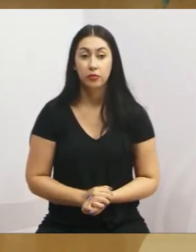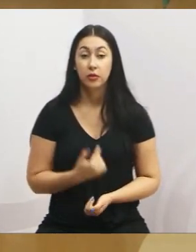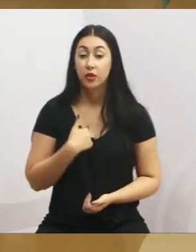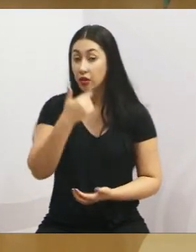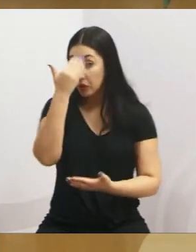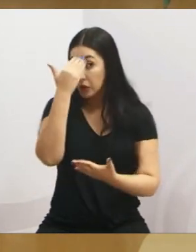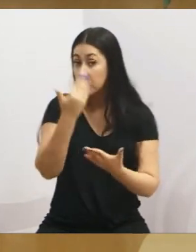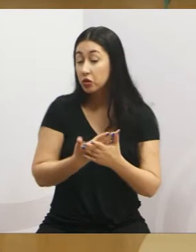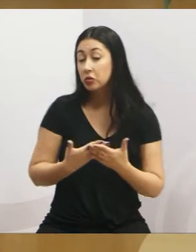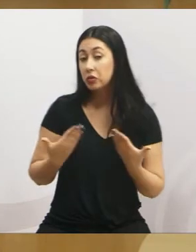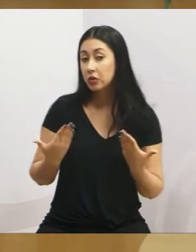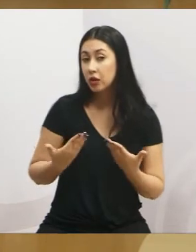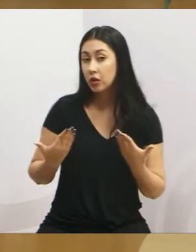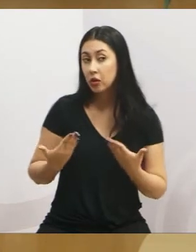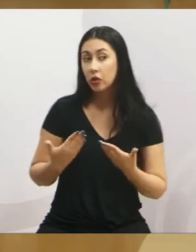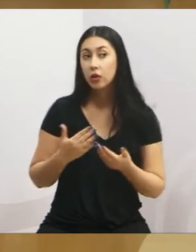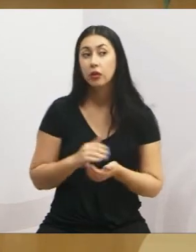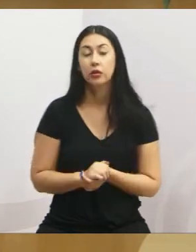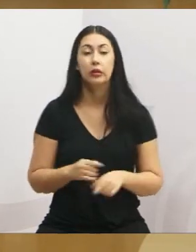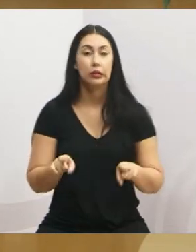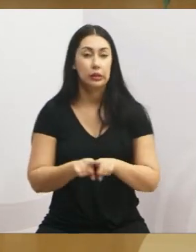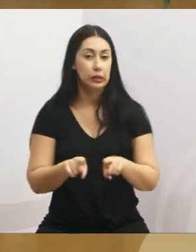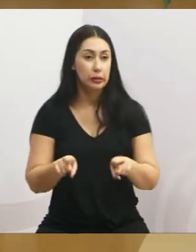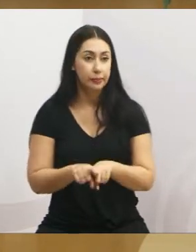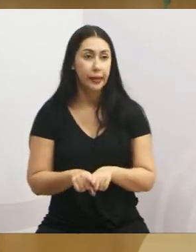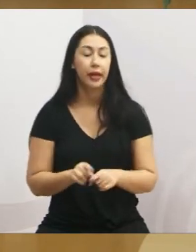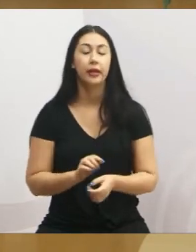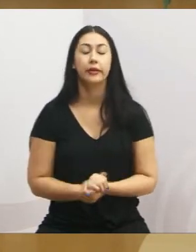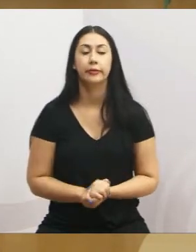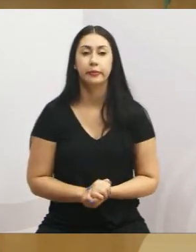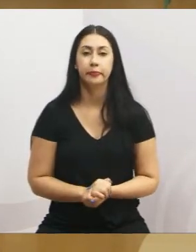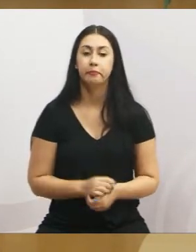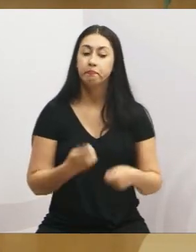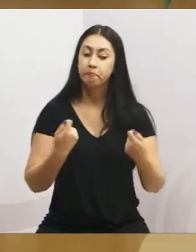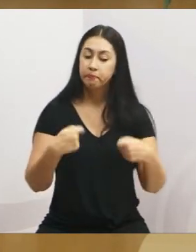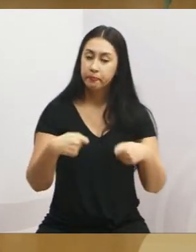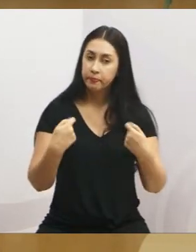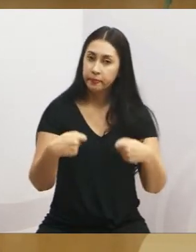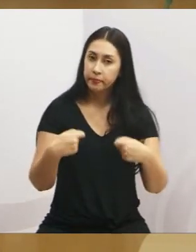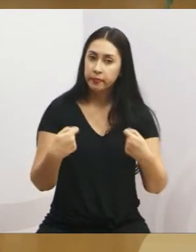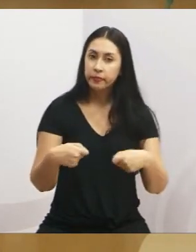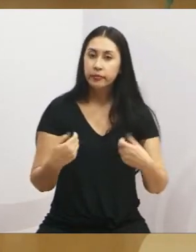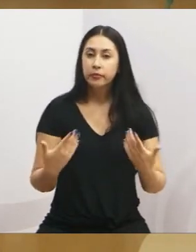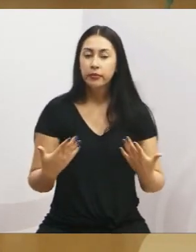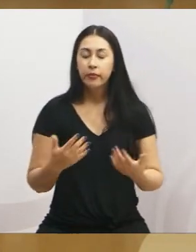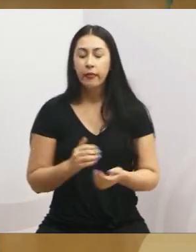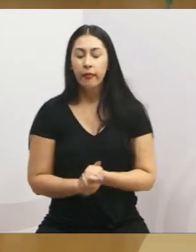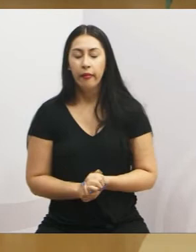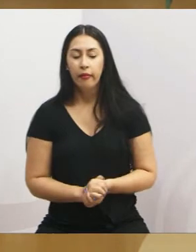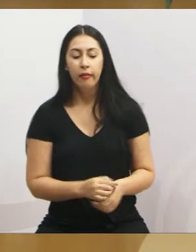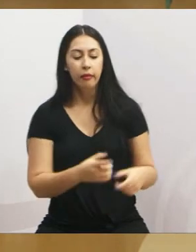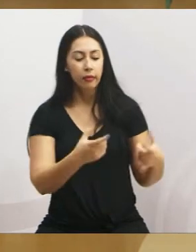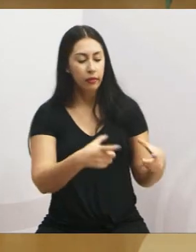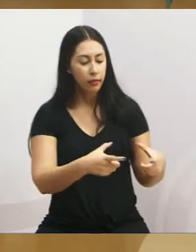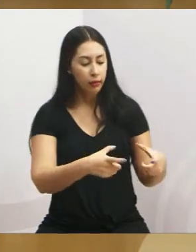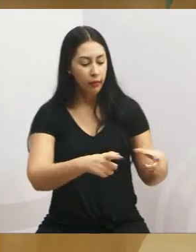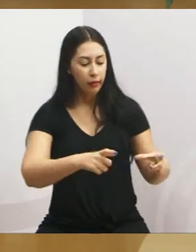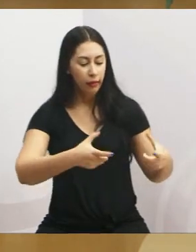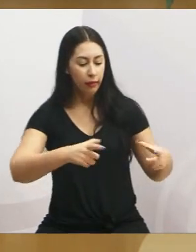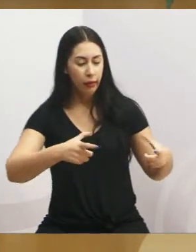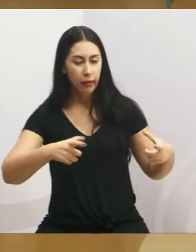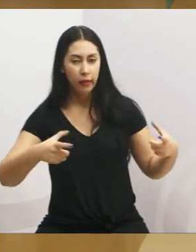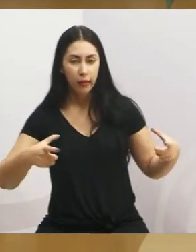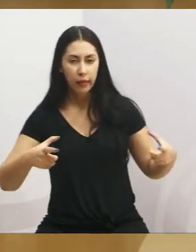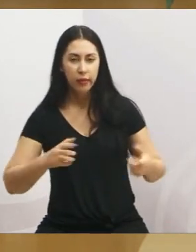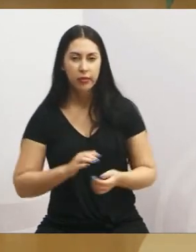Valmir, até com toda essa mobilização e a necessidade que a gente tem de ampliar os equipamentos